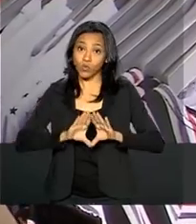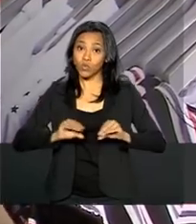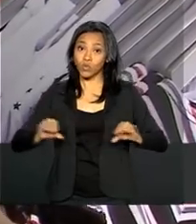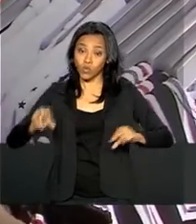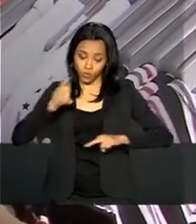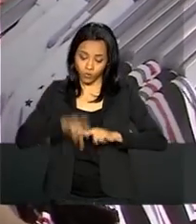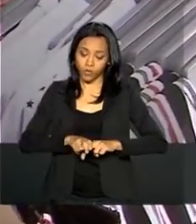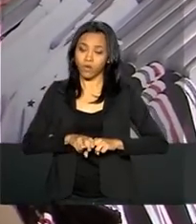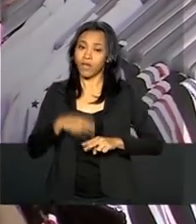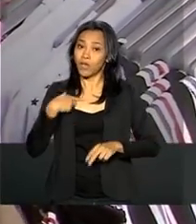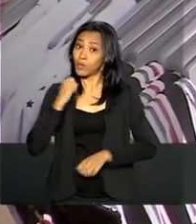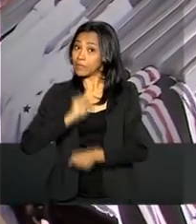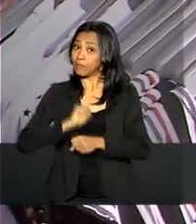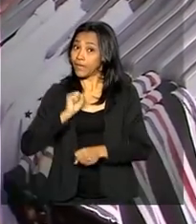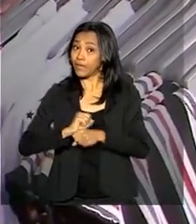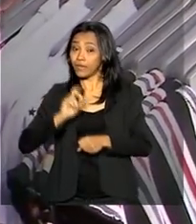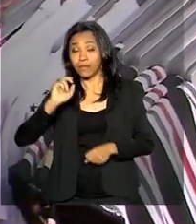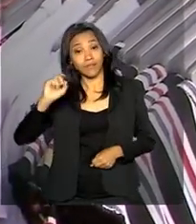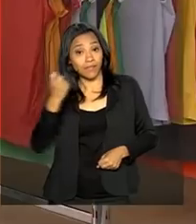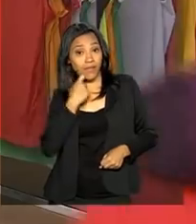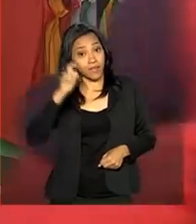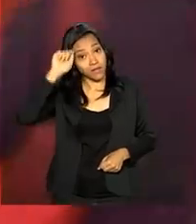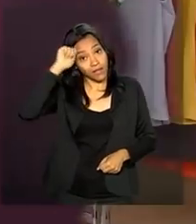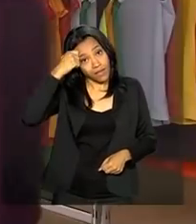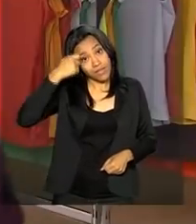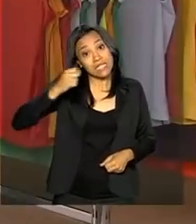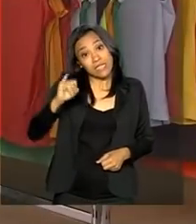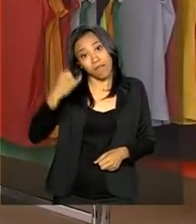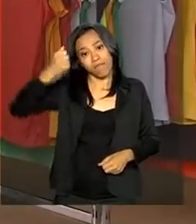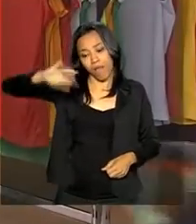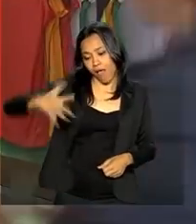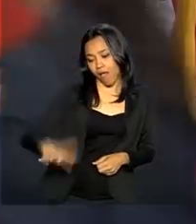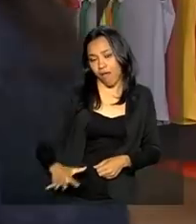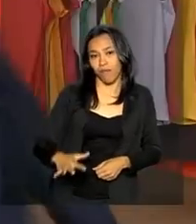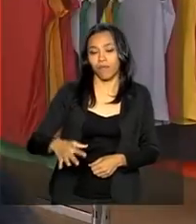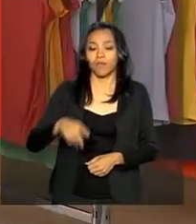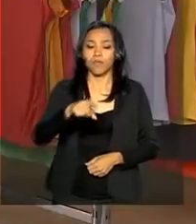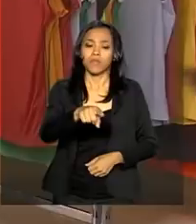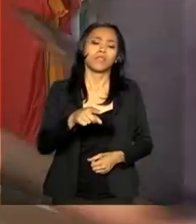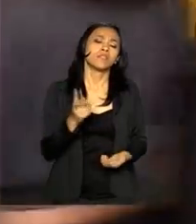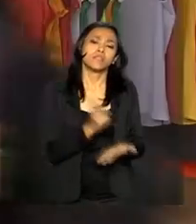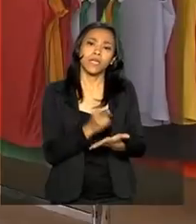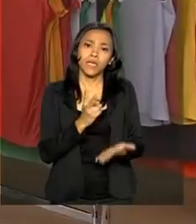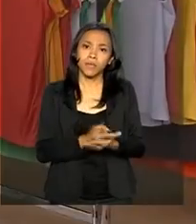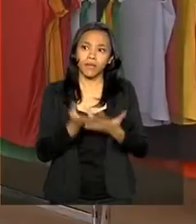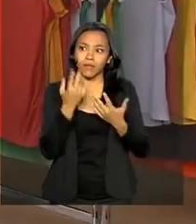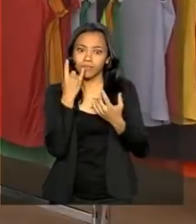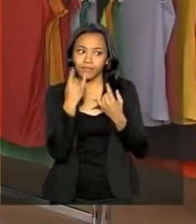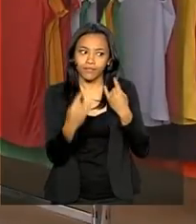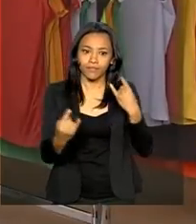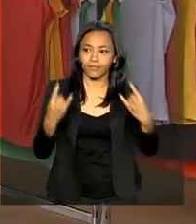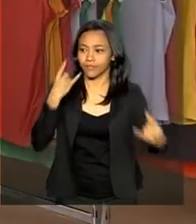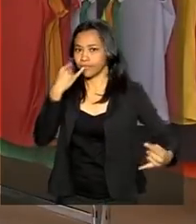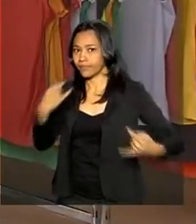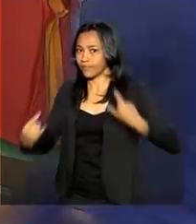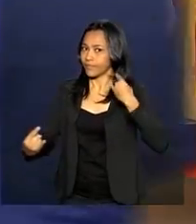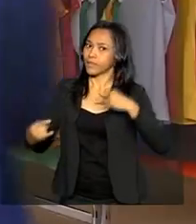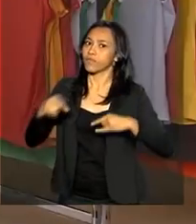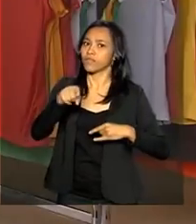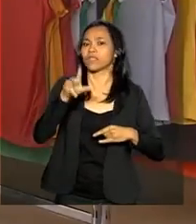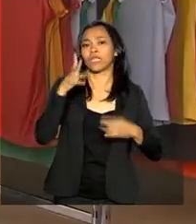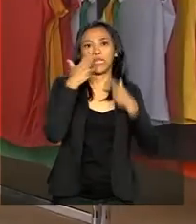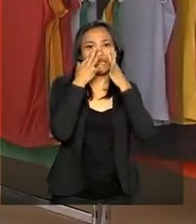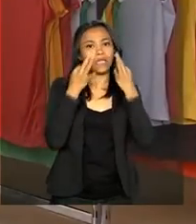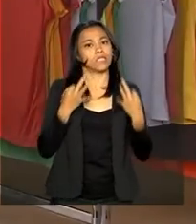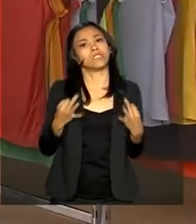tô esperando o black Fry para ver se Abaixa um pouco as ofertas são sempre chamativas mas o consumidor deve ficar atento a outros